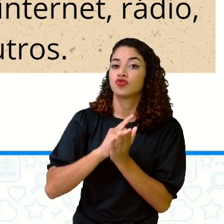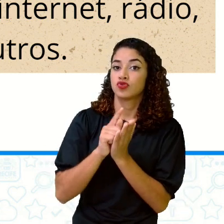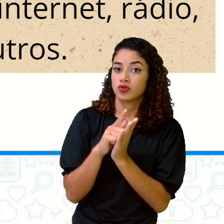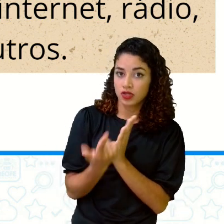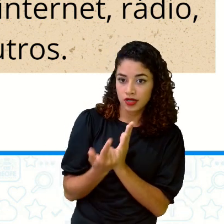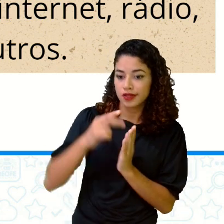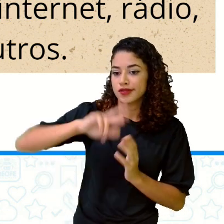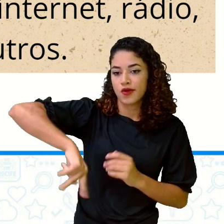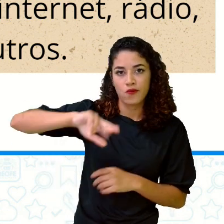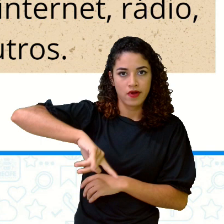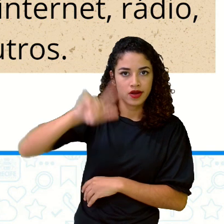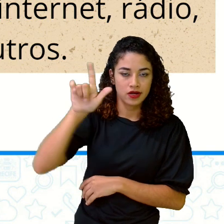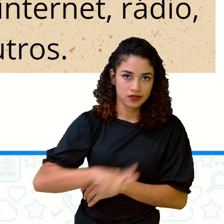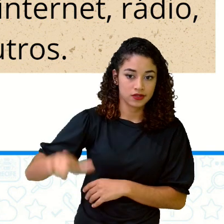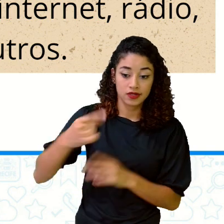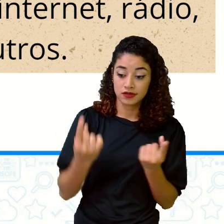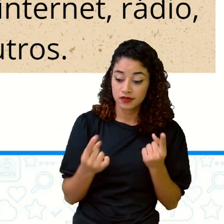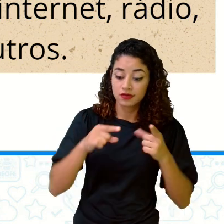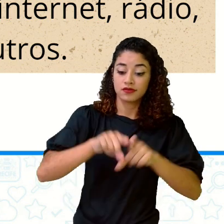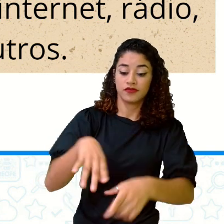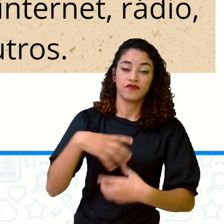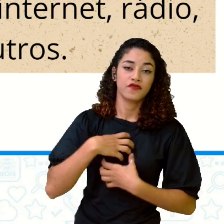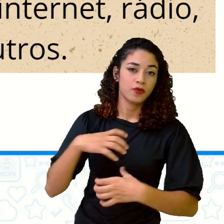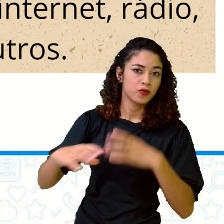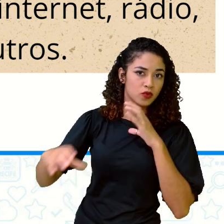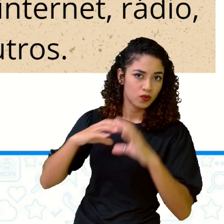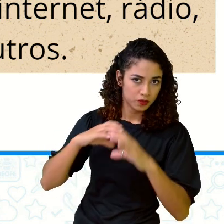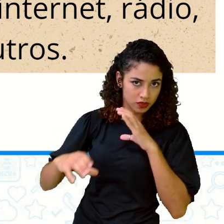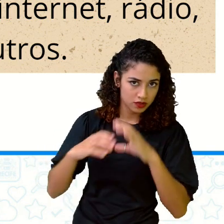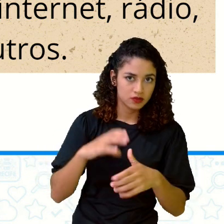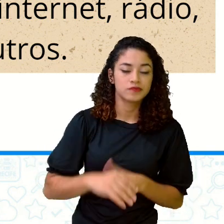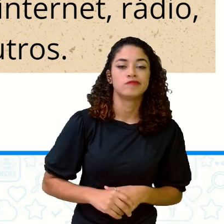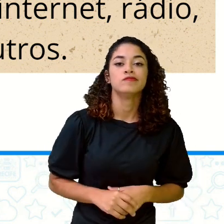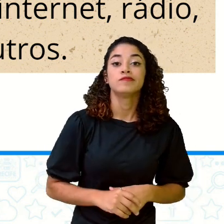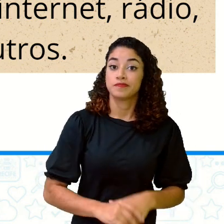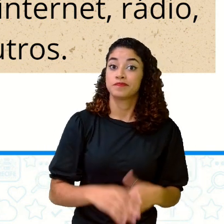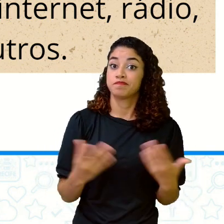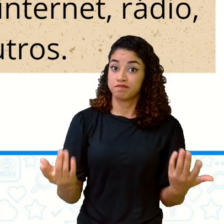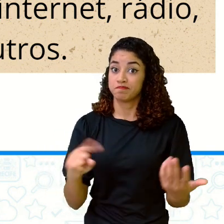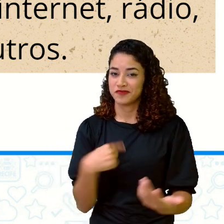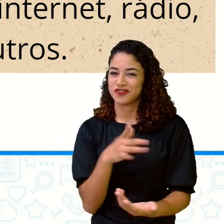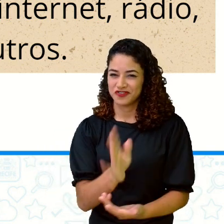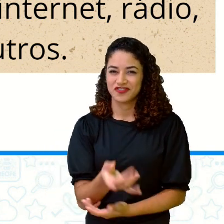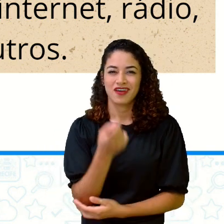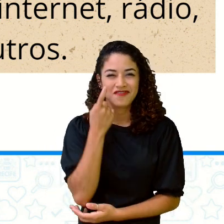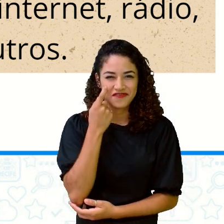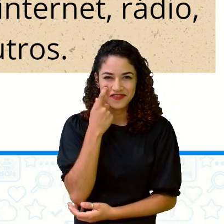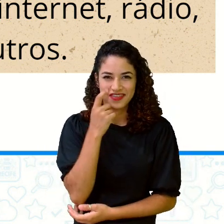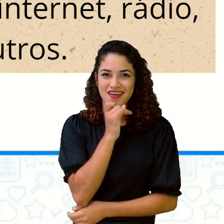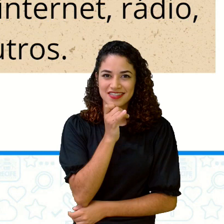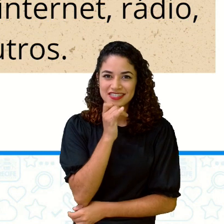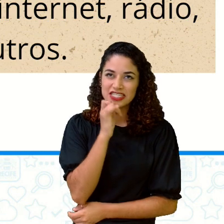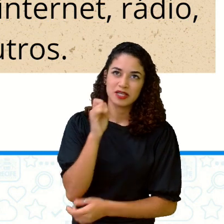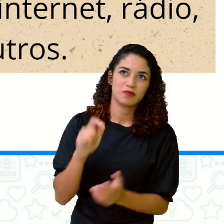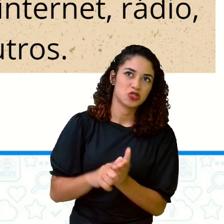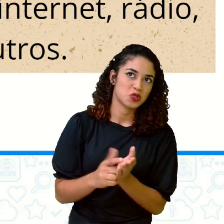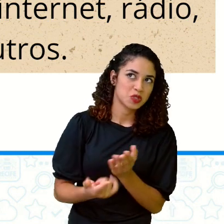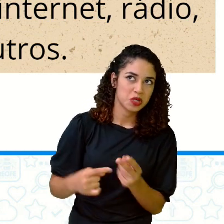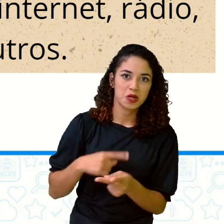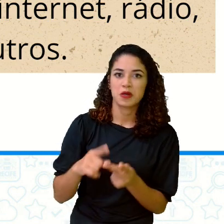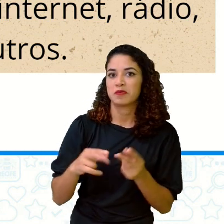não literário, vinculado, a meios de comunicação, que a gente viu aí, o exemplo, de jornais, revistas,